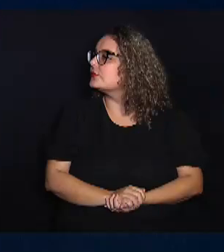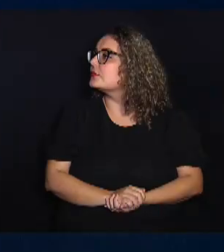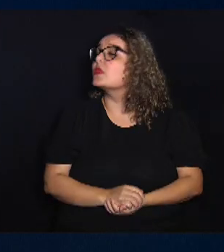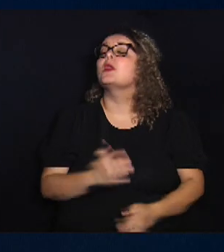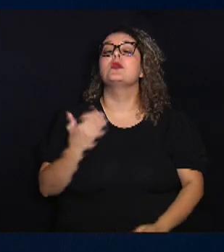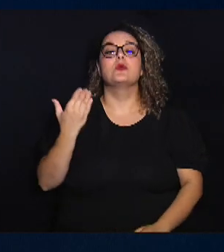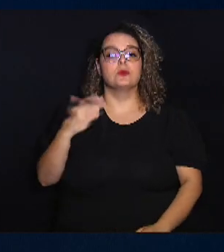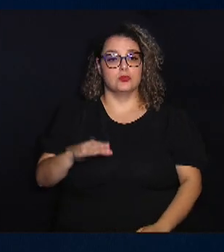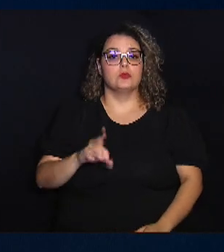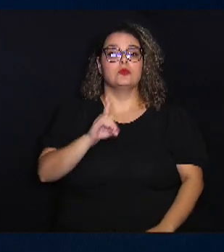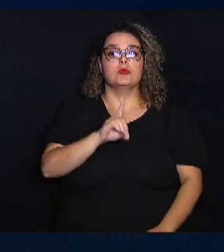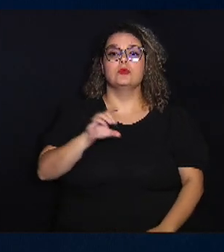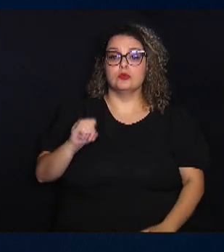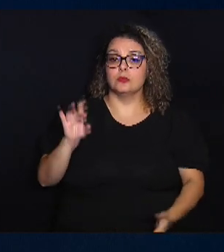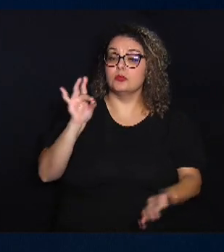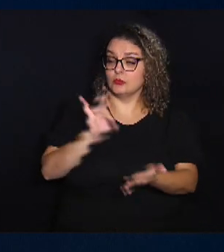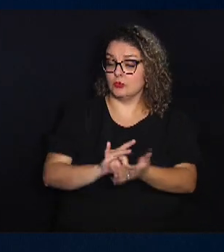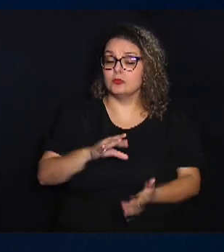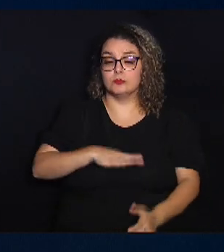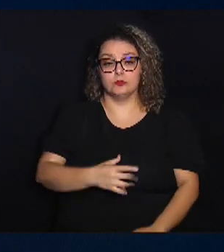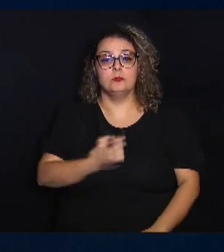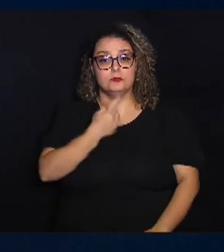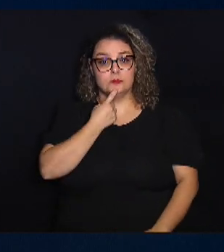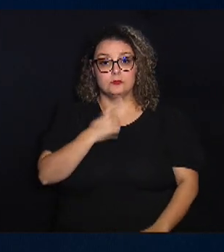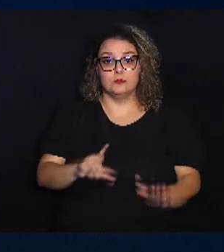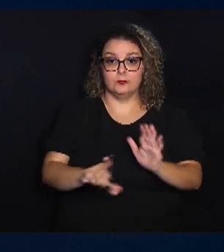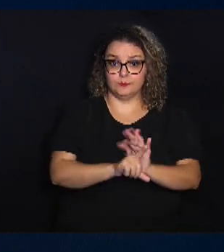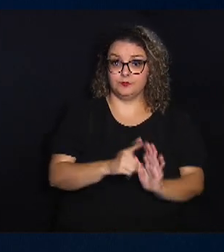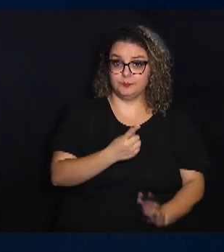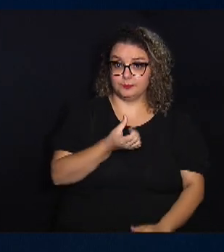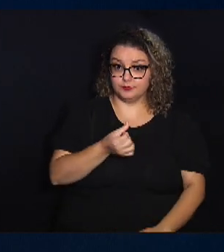publicada no Diário Oficial do Município a Lei